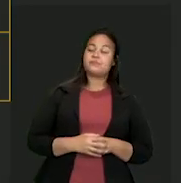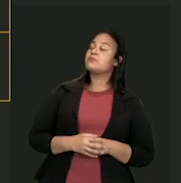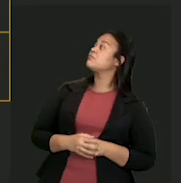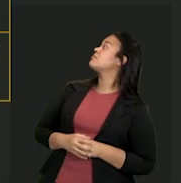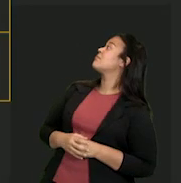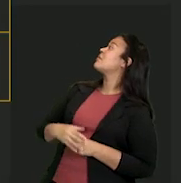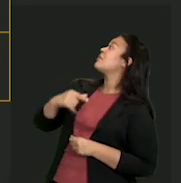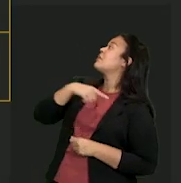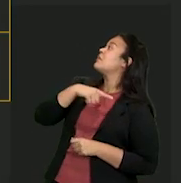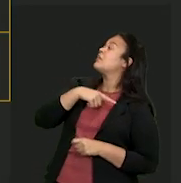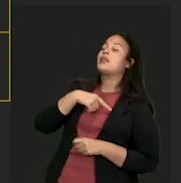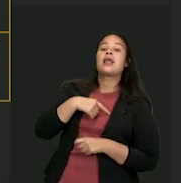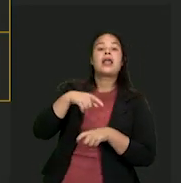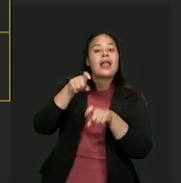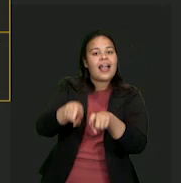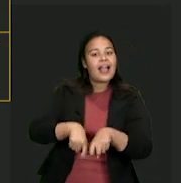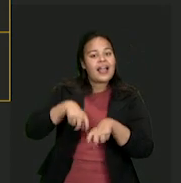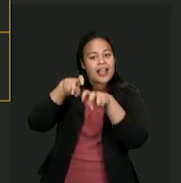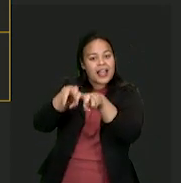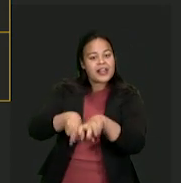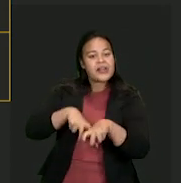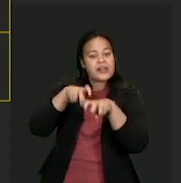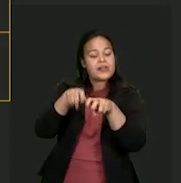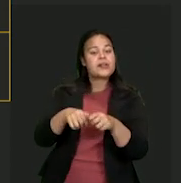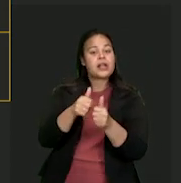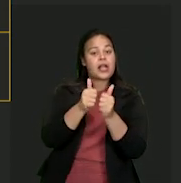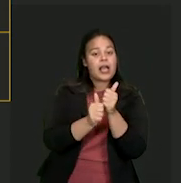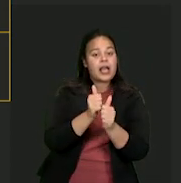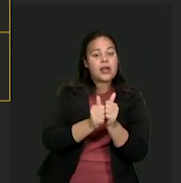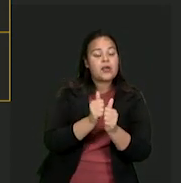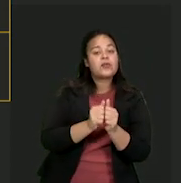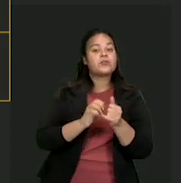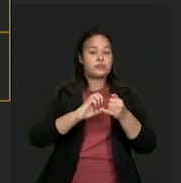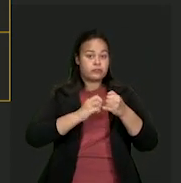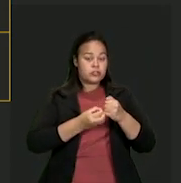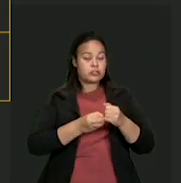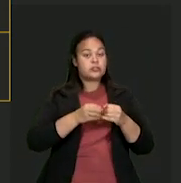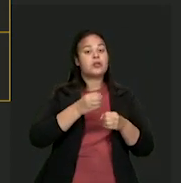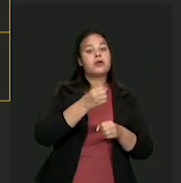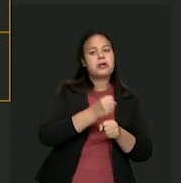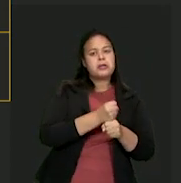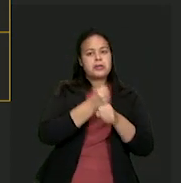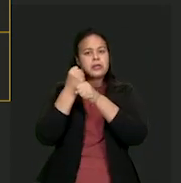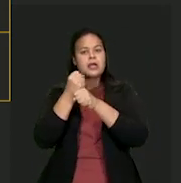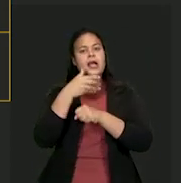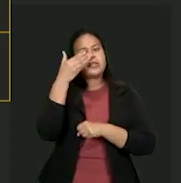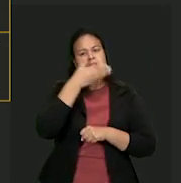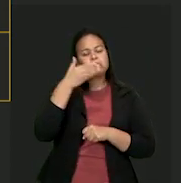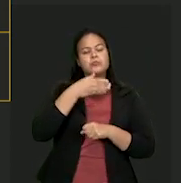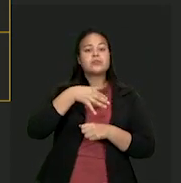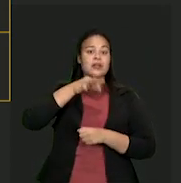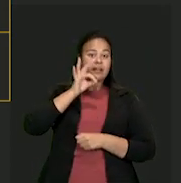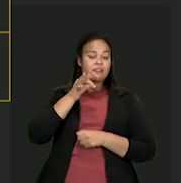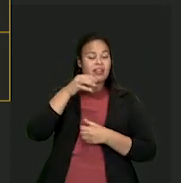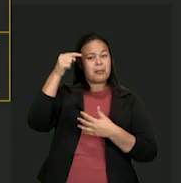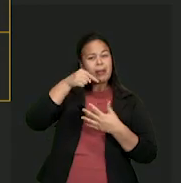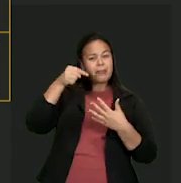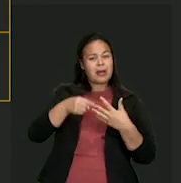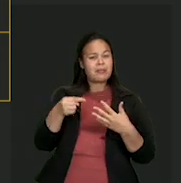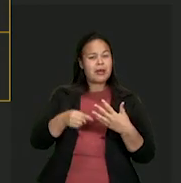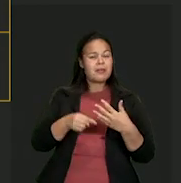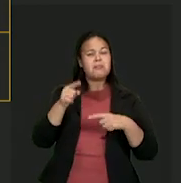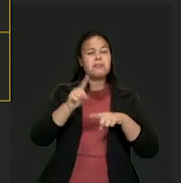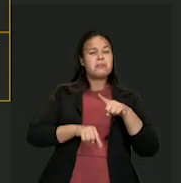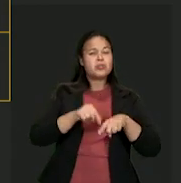a agricultura, arroz, feijão, cana-de-açúcar, café, um monte de produtos